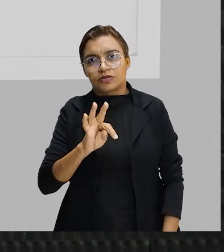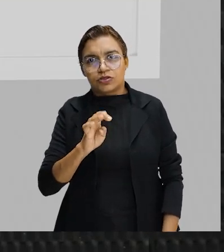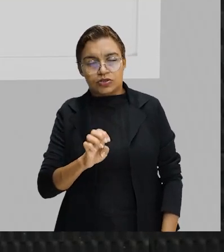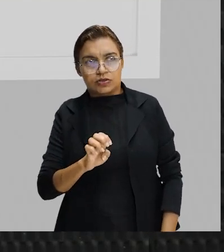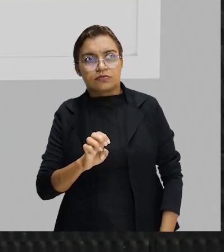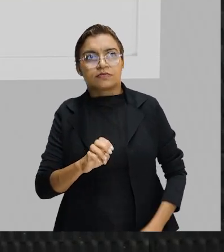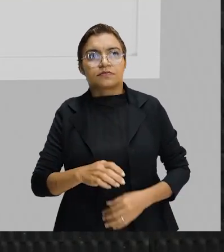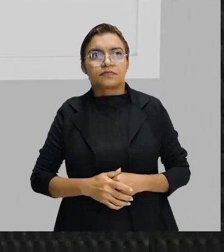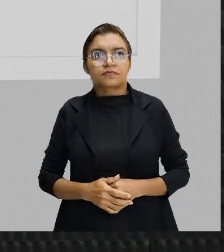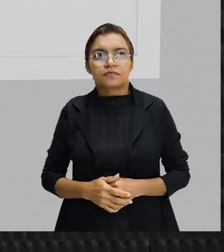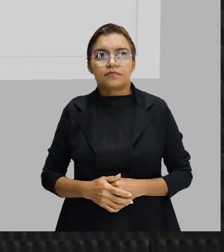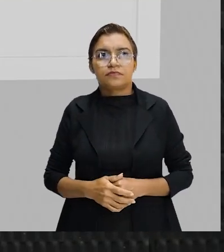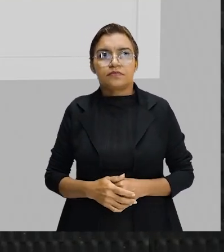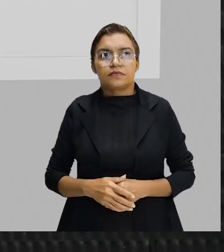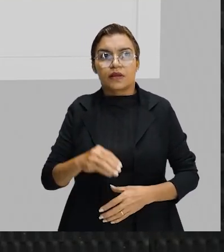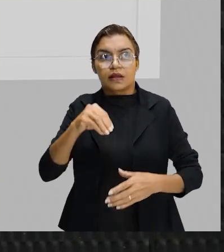ágora.